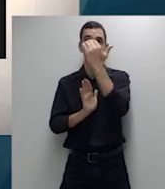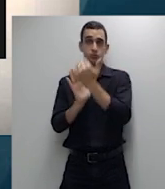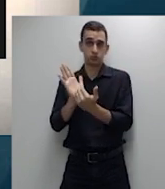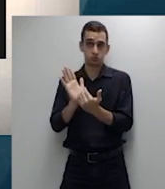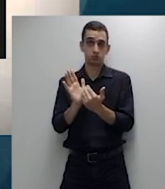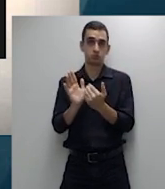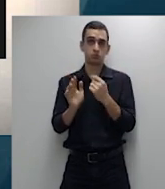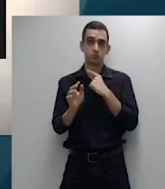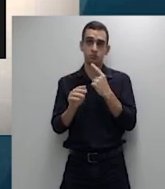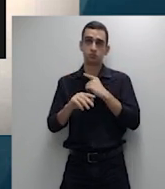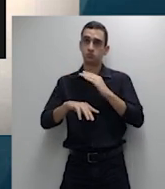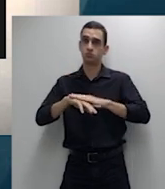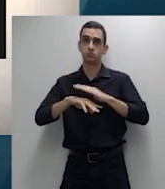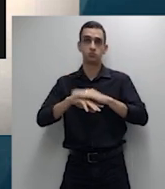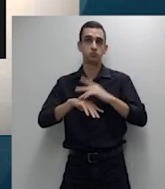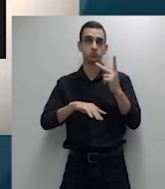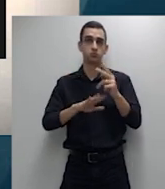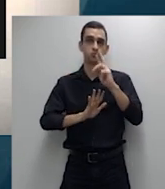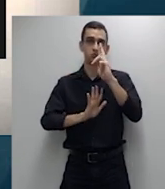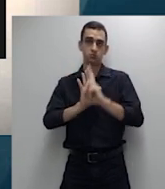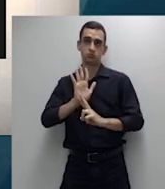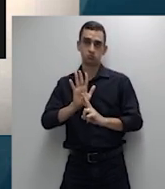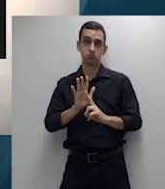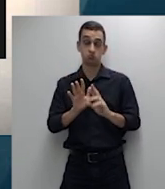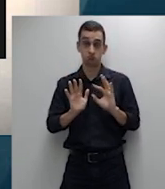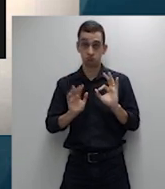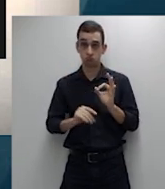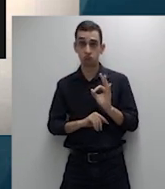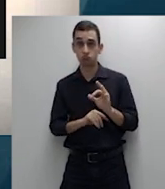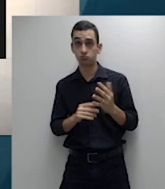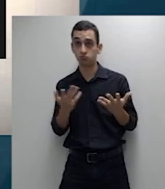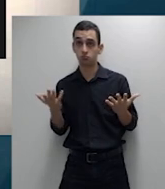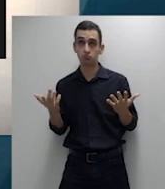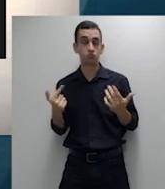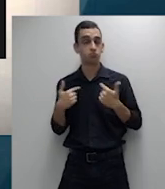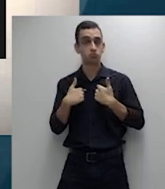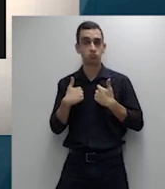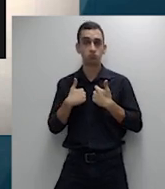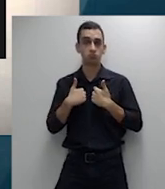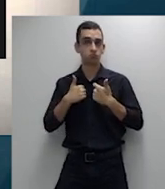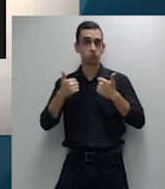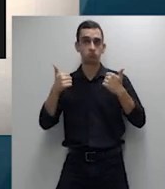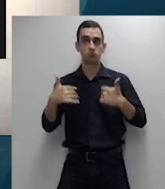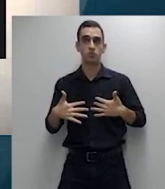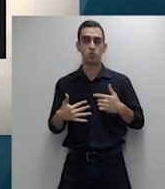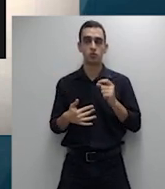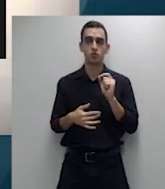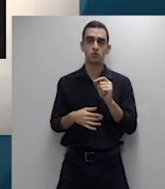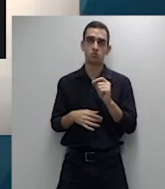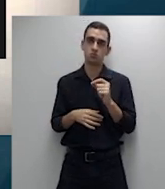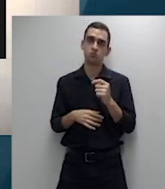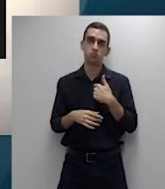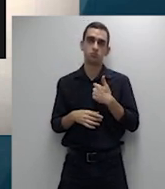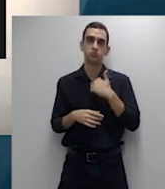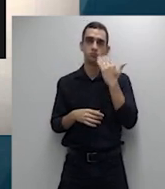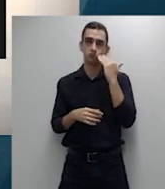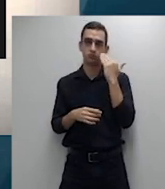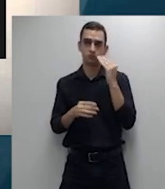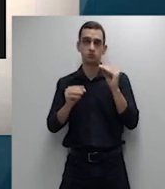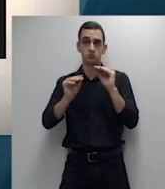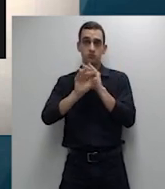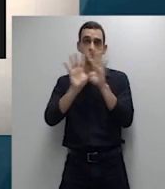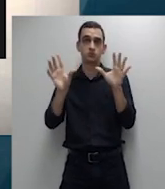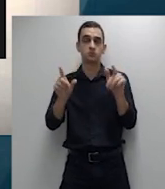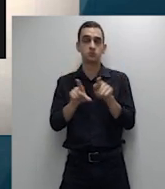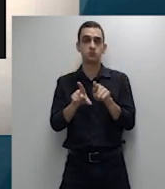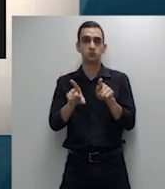aquilo que você lesse o relator já reduziu à metade então em função disso compreendendo poderão ser